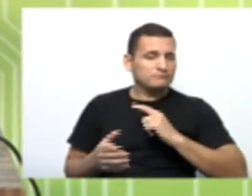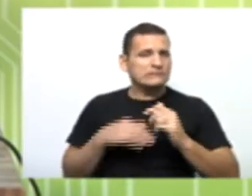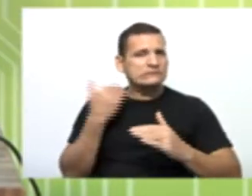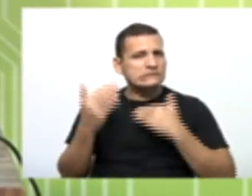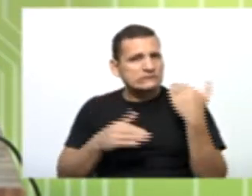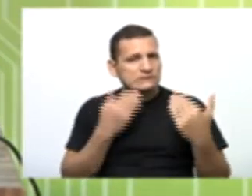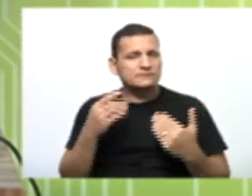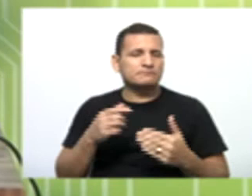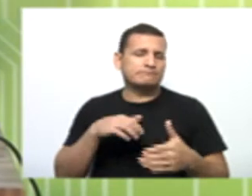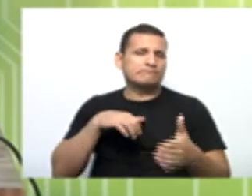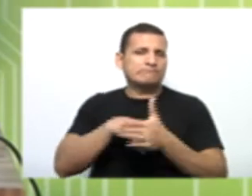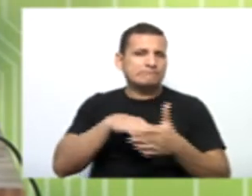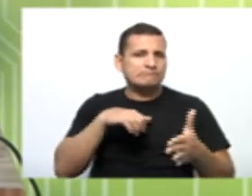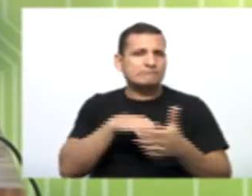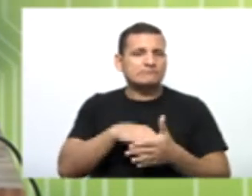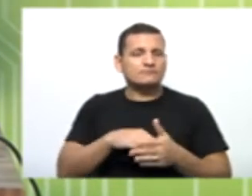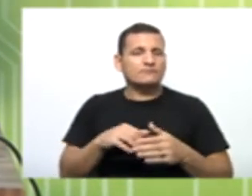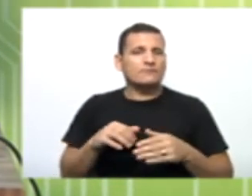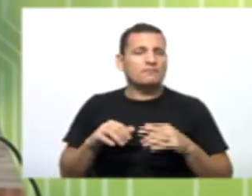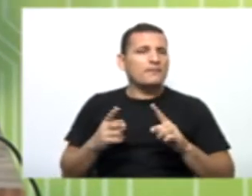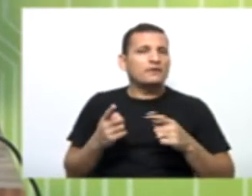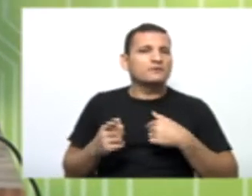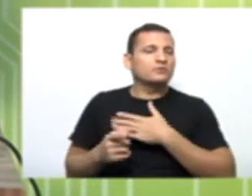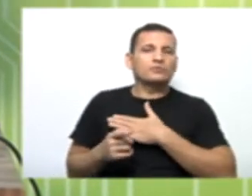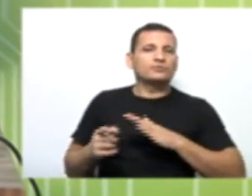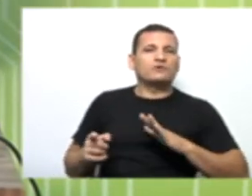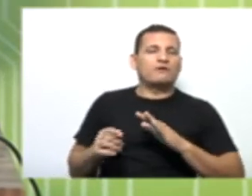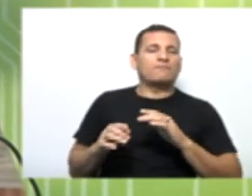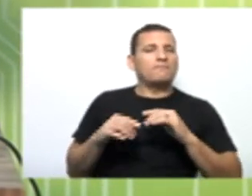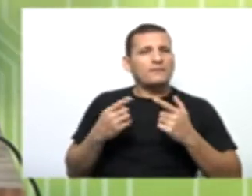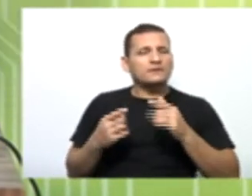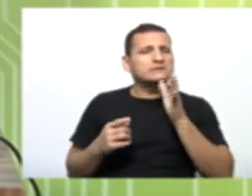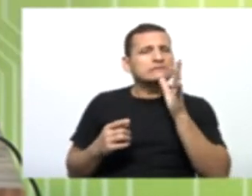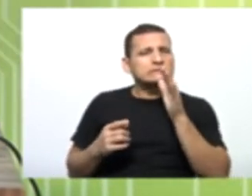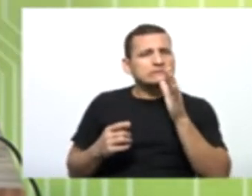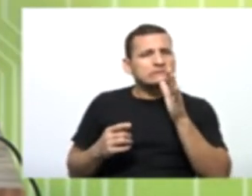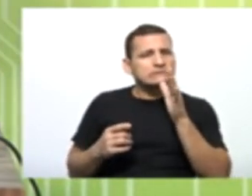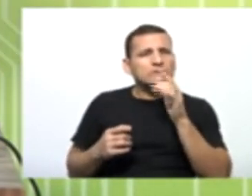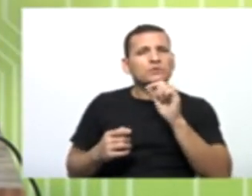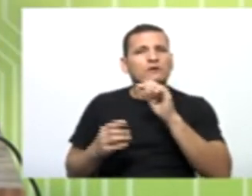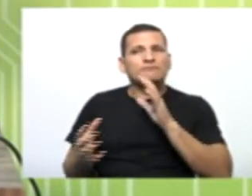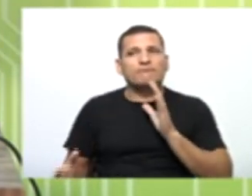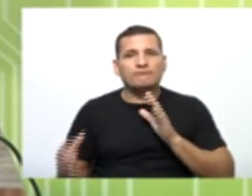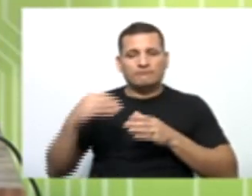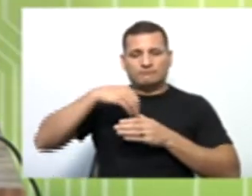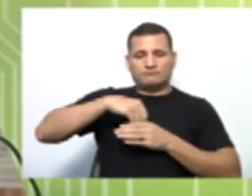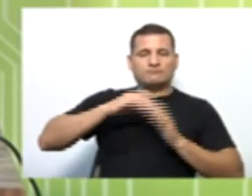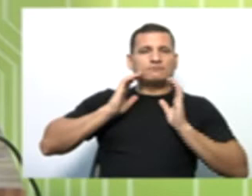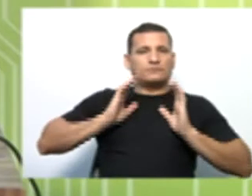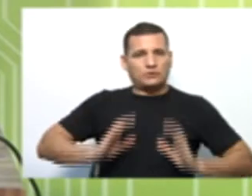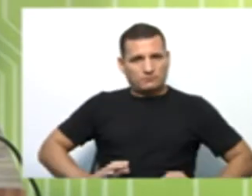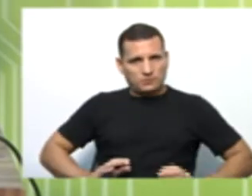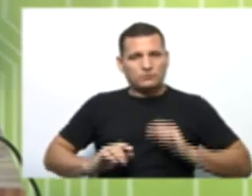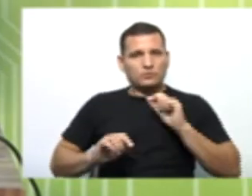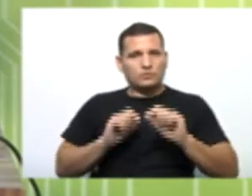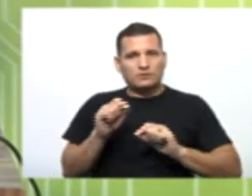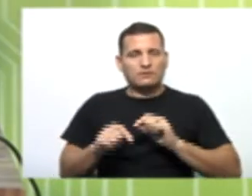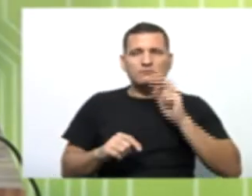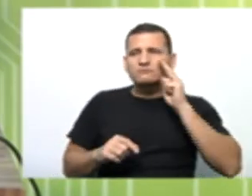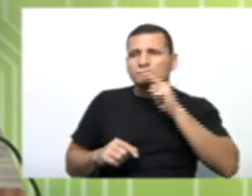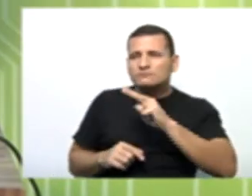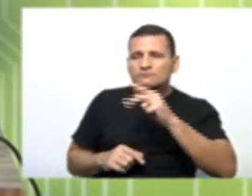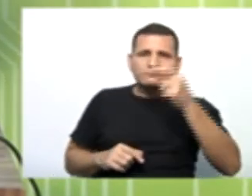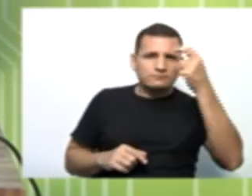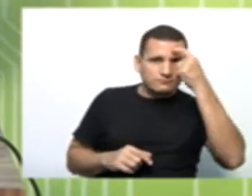acidentes de trânsito? Então eu não gostava porque aquilo demorou a fazer parte da minha conduta, né? Com as campanhas de